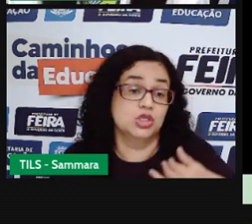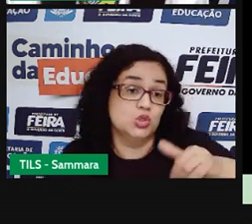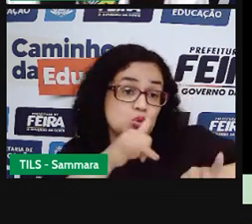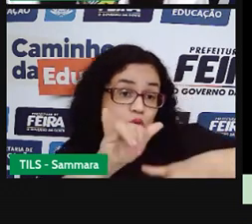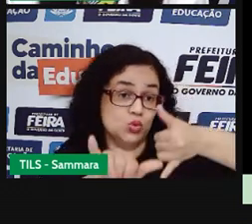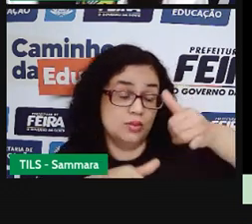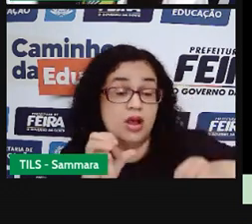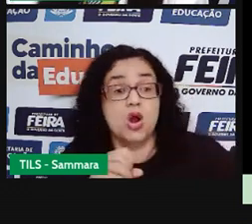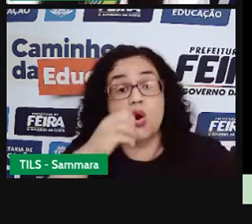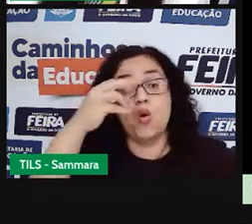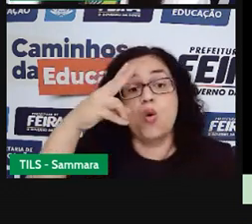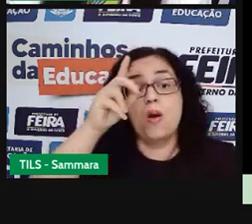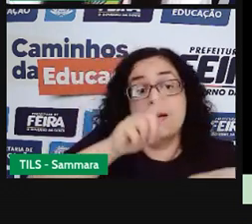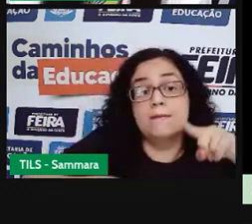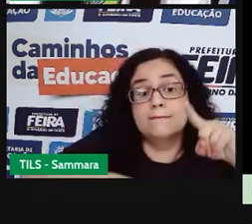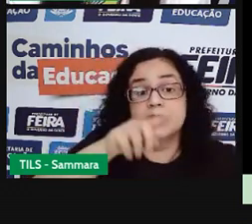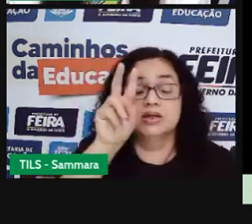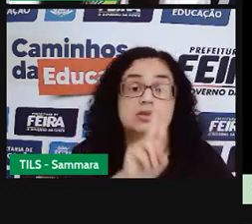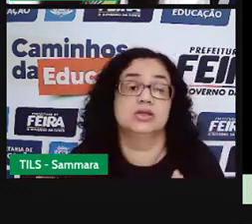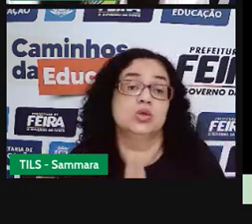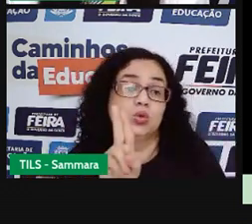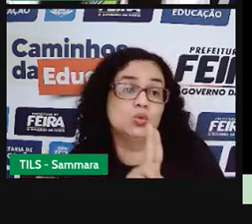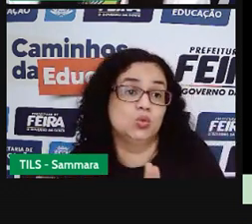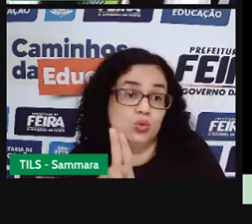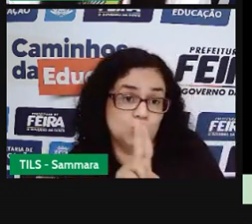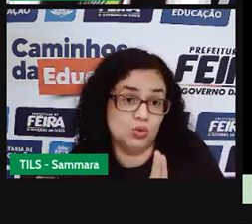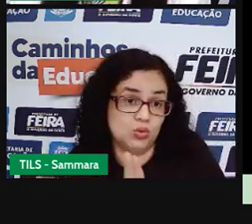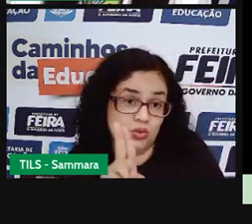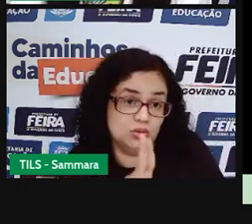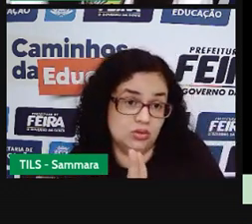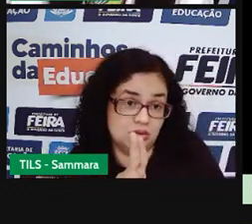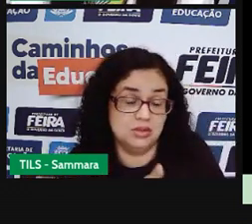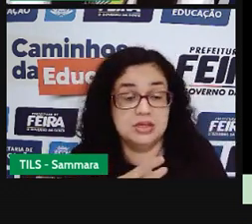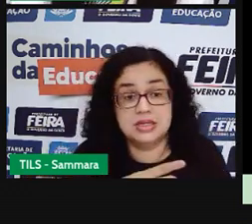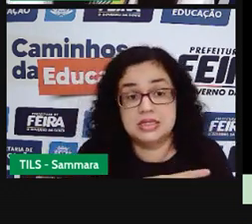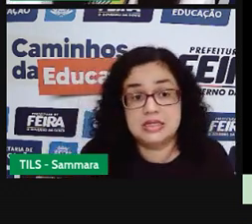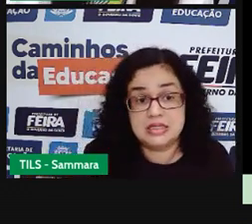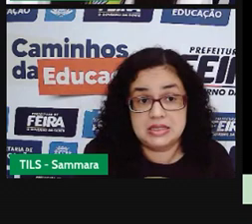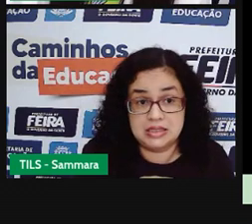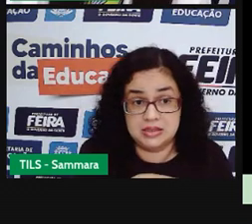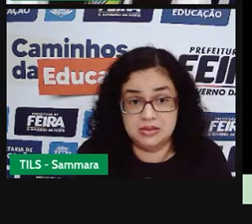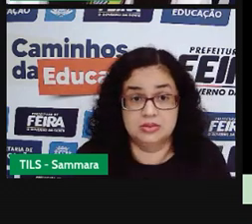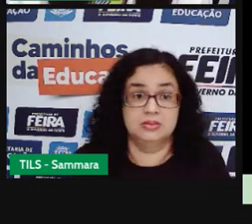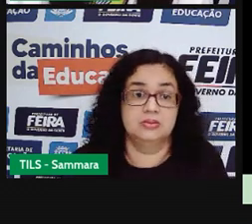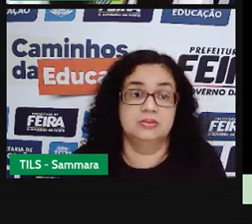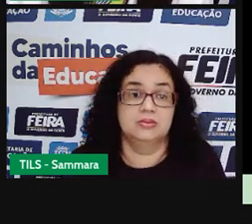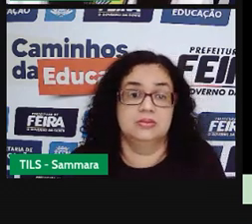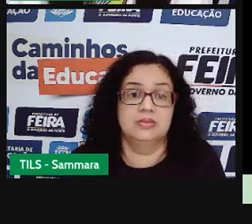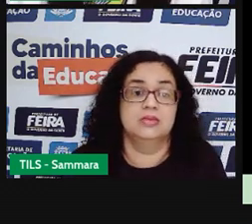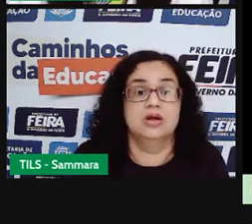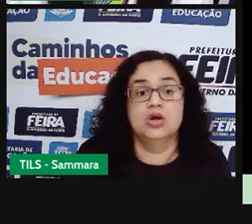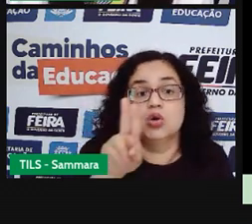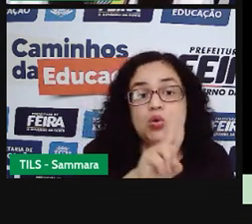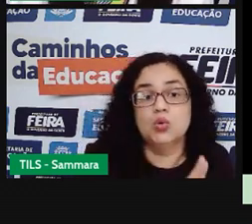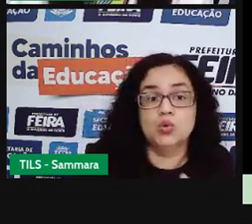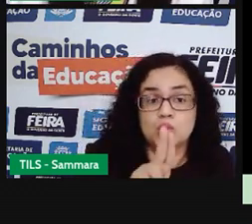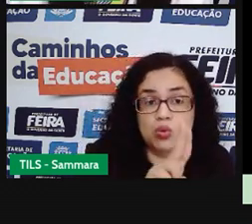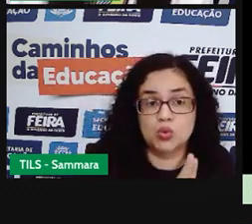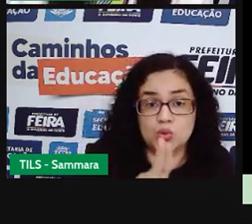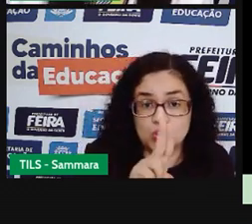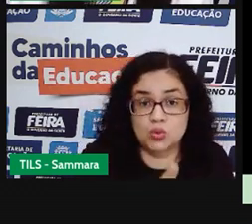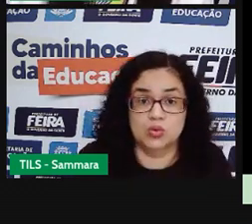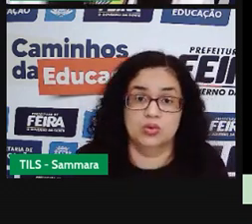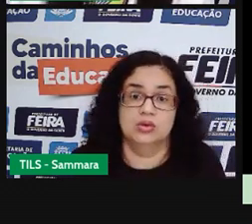ou material utilizado uma produção dos objetos que estão dentro da caixa vamos lá observar junto